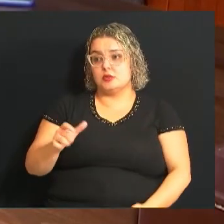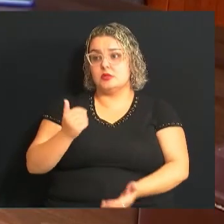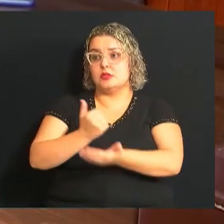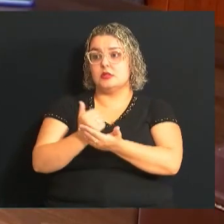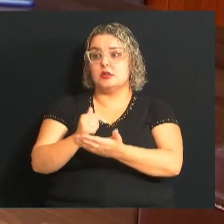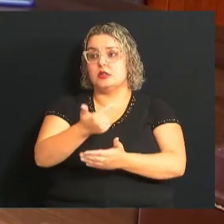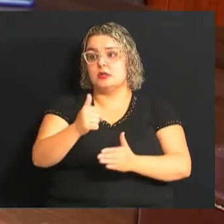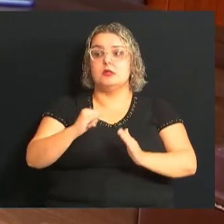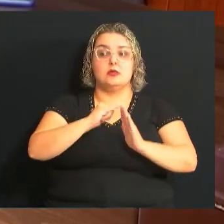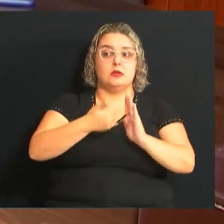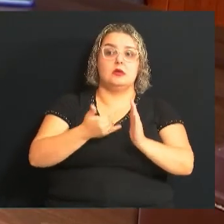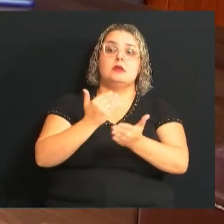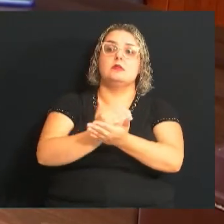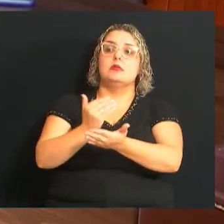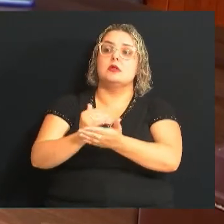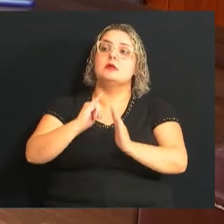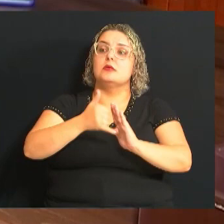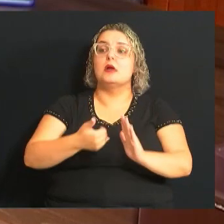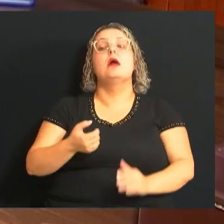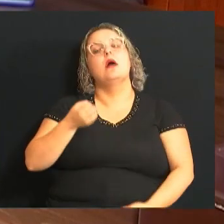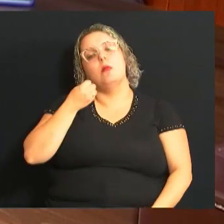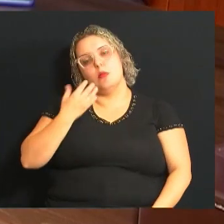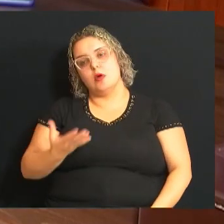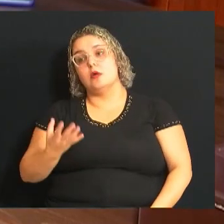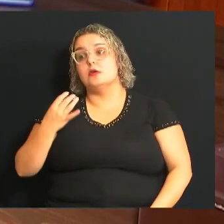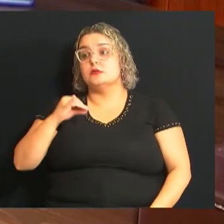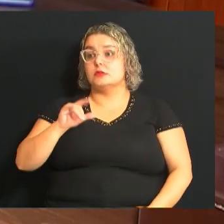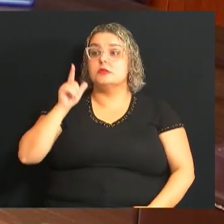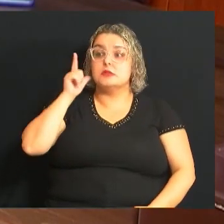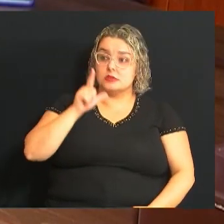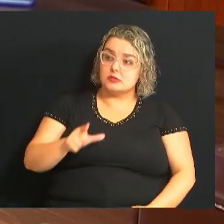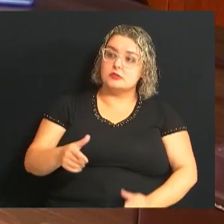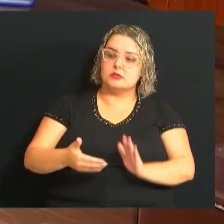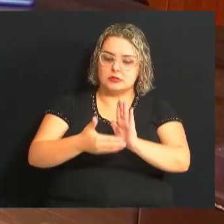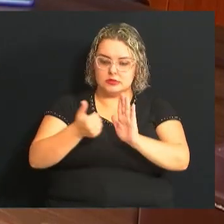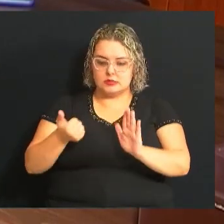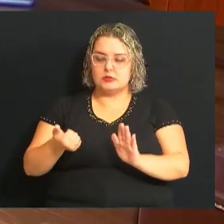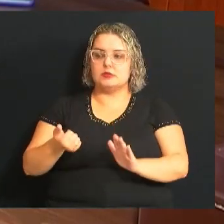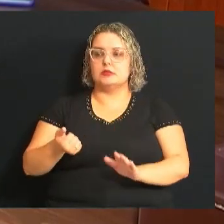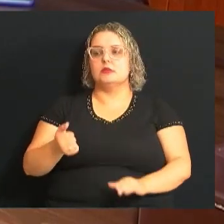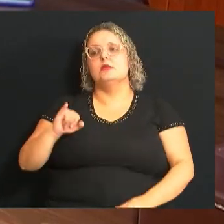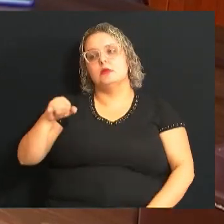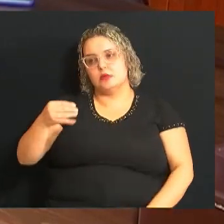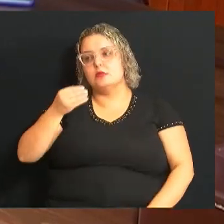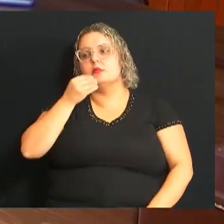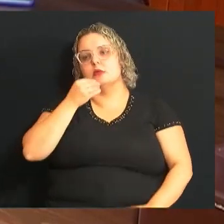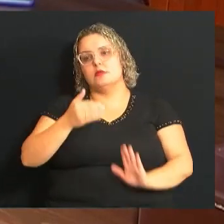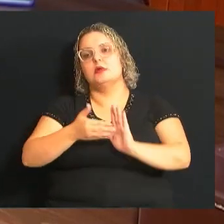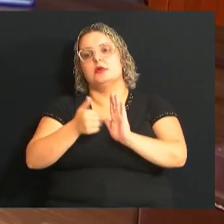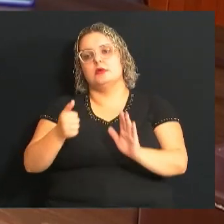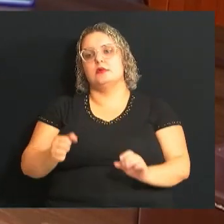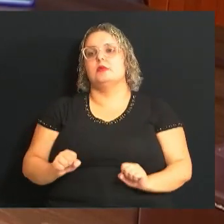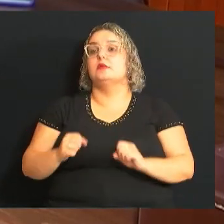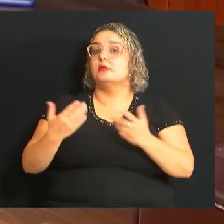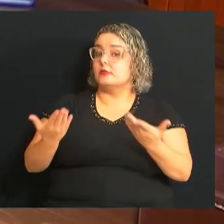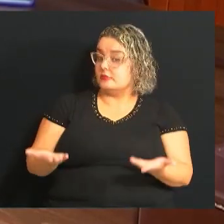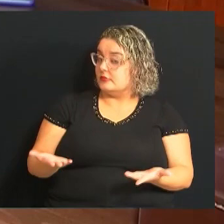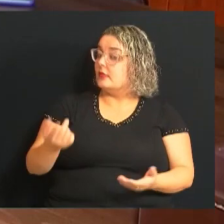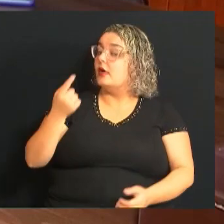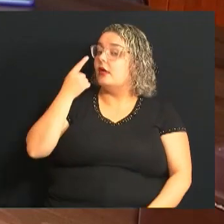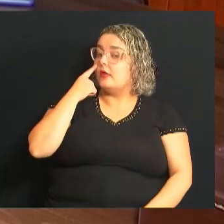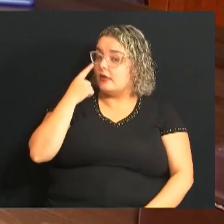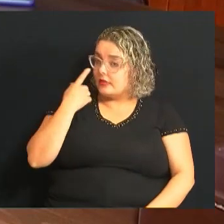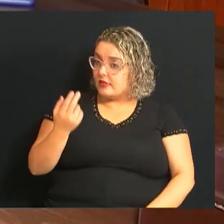sem juros, é vantagem. Agora, se conseguir um desconto, então vamos aproveitar o desconto. Olha aí, Rinaldo deu